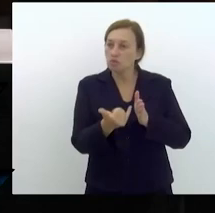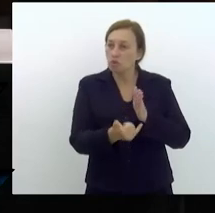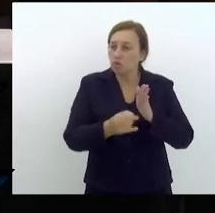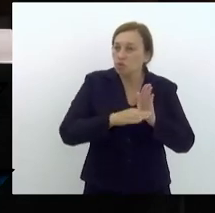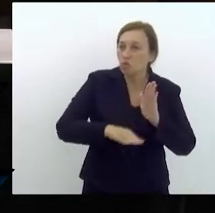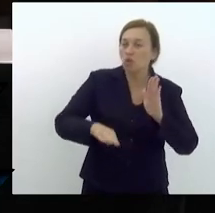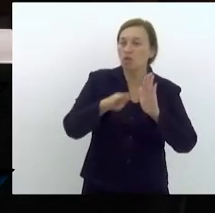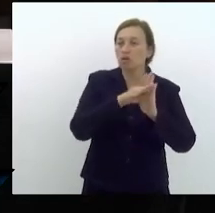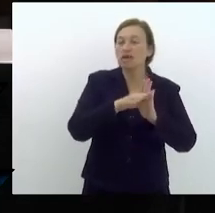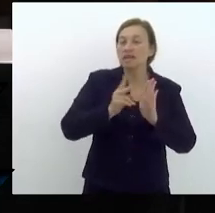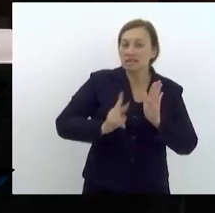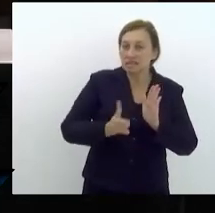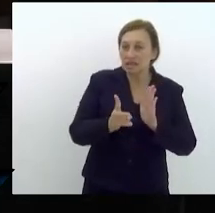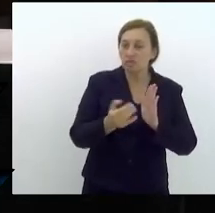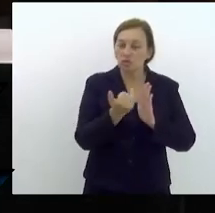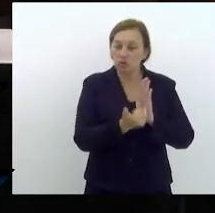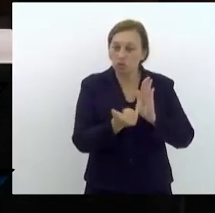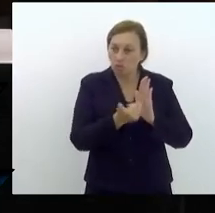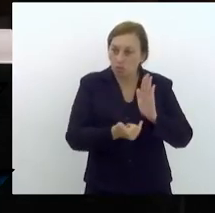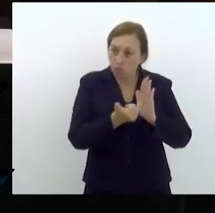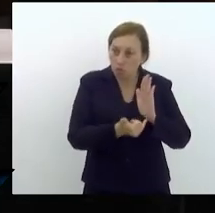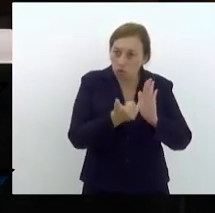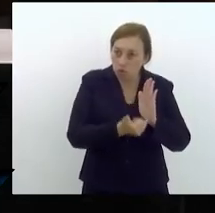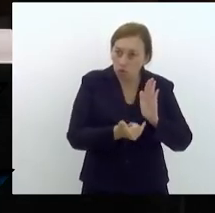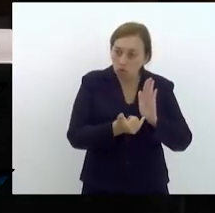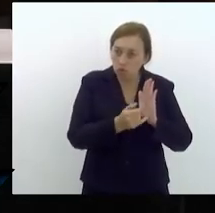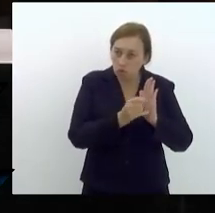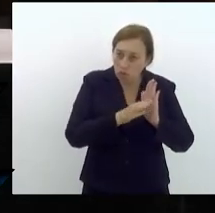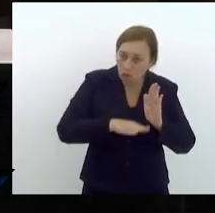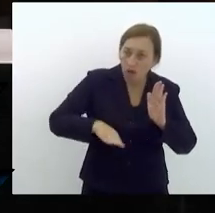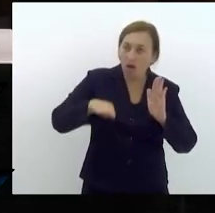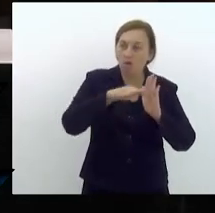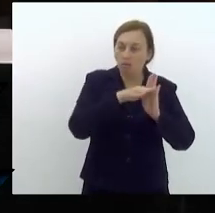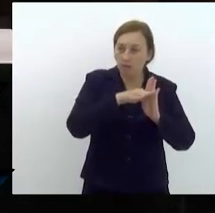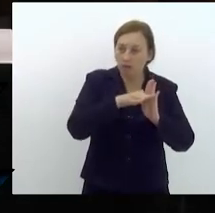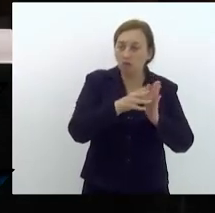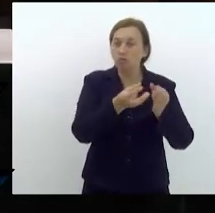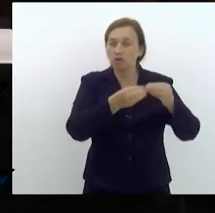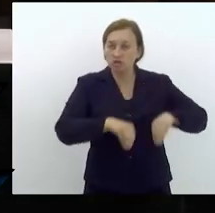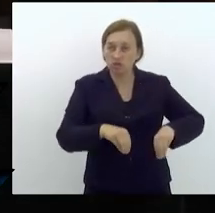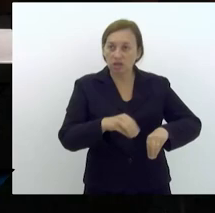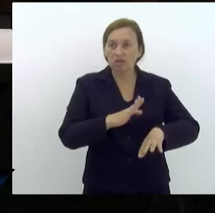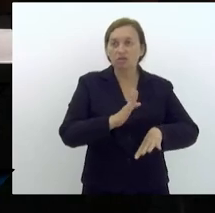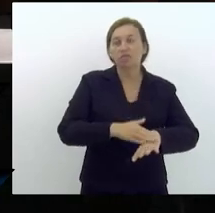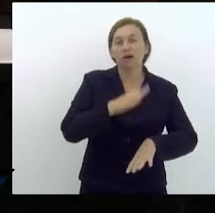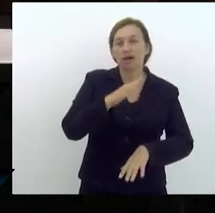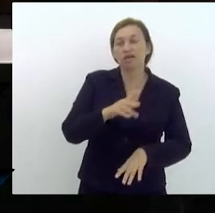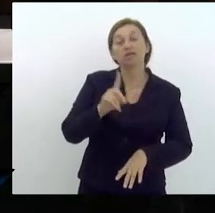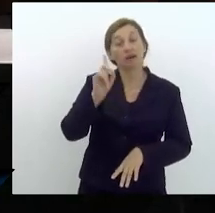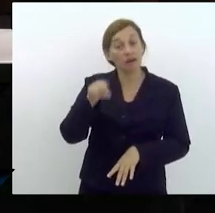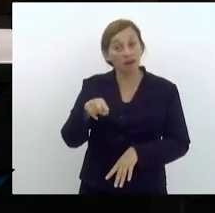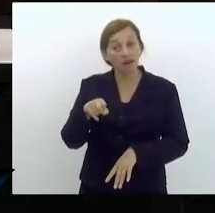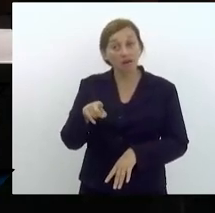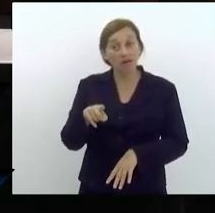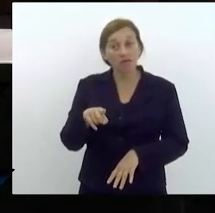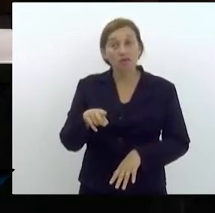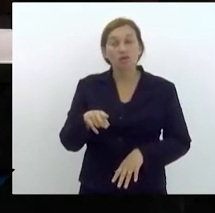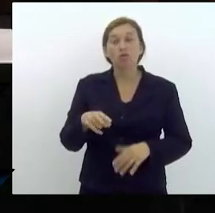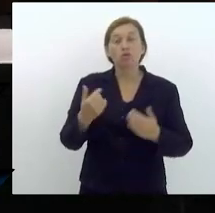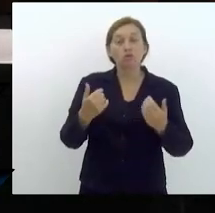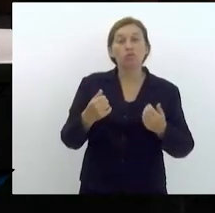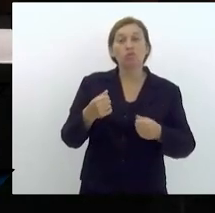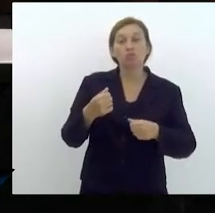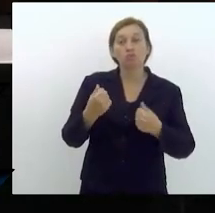que a gente aumenta o imposto dentro de um país os maiores prejudicados são justamente aqueles que mais